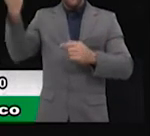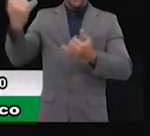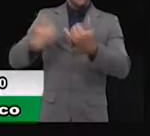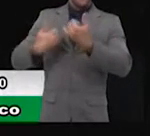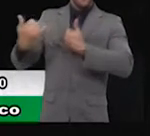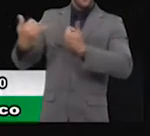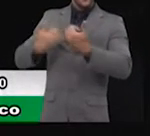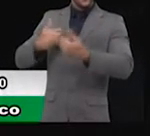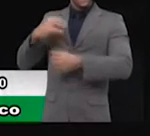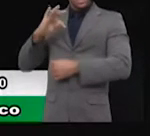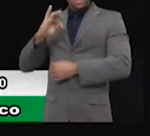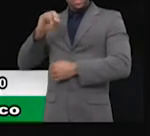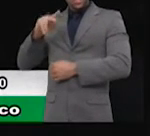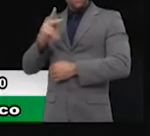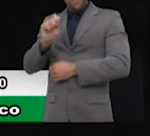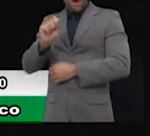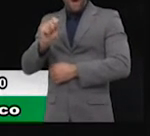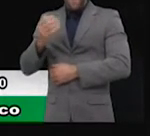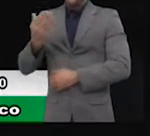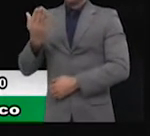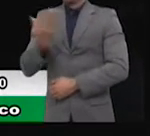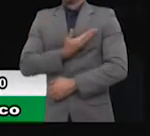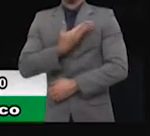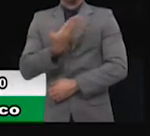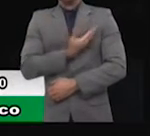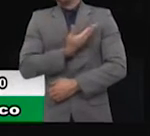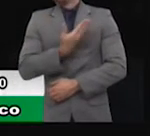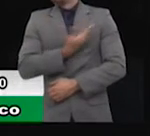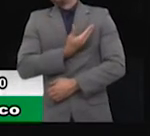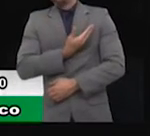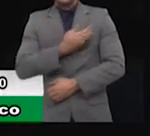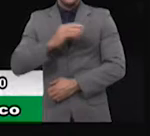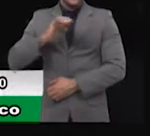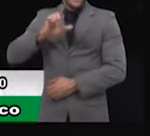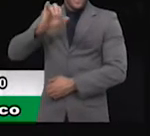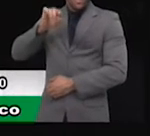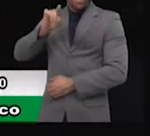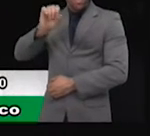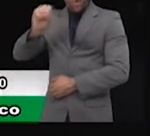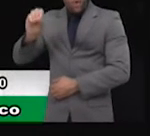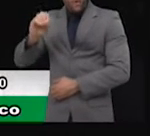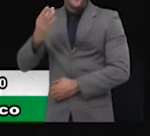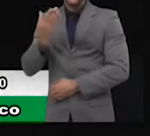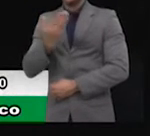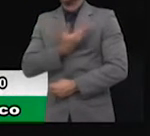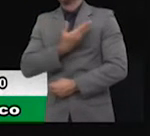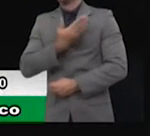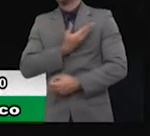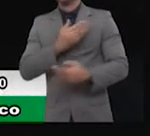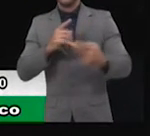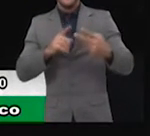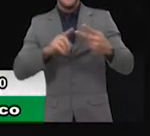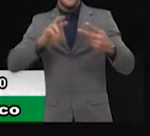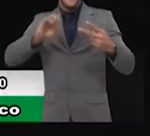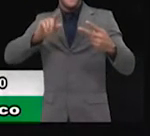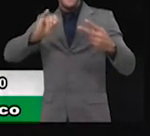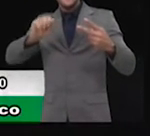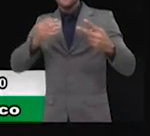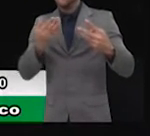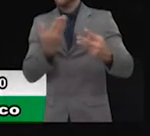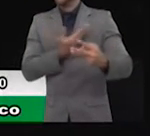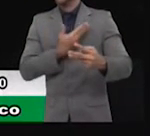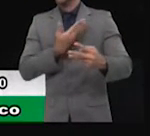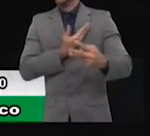referi. É um grande amigo. Vereador Lindoso é um grande amigo, vereadora Régia também. Então, quero deixar aí,